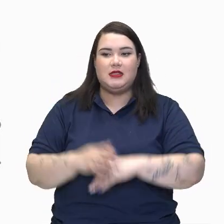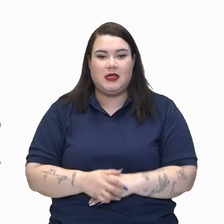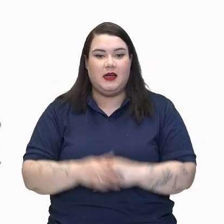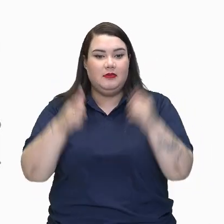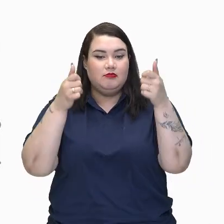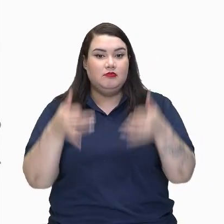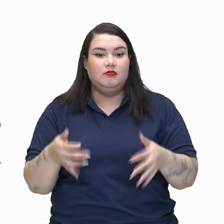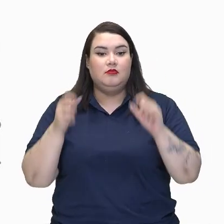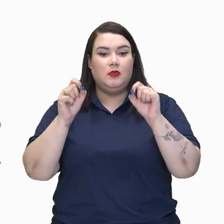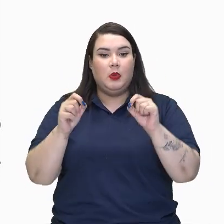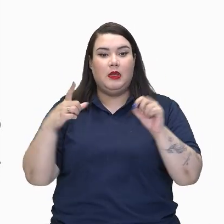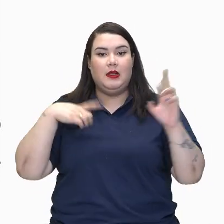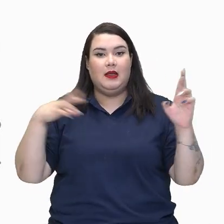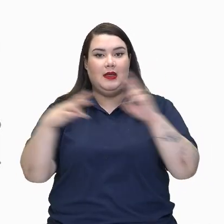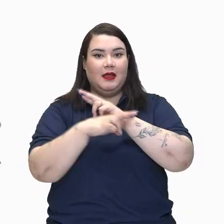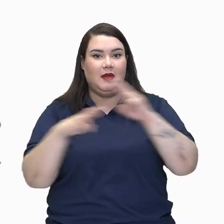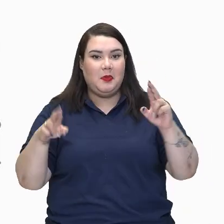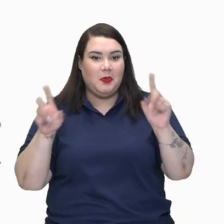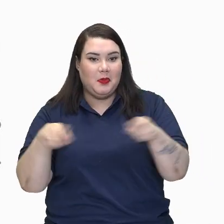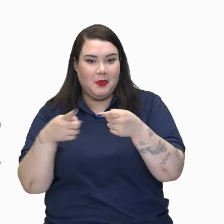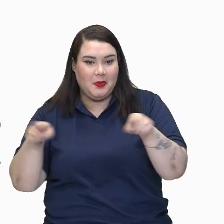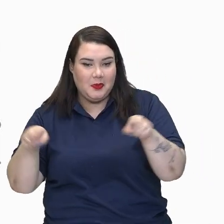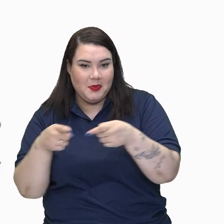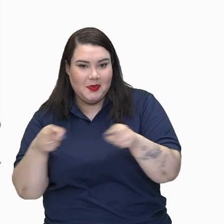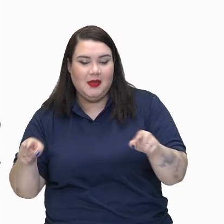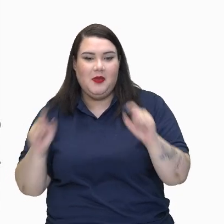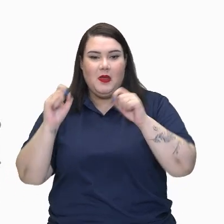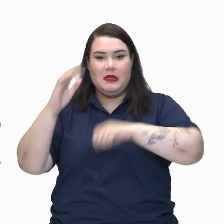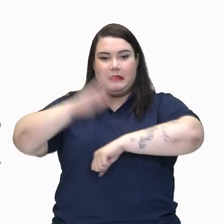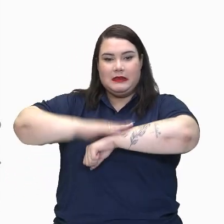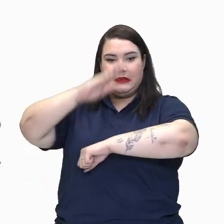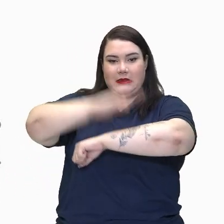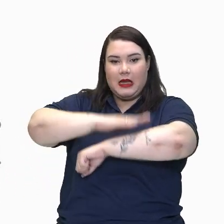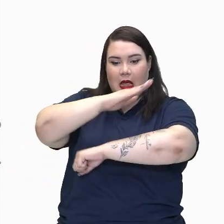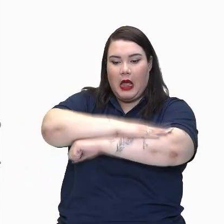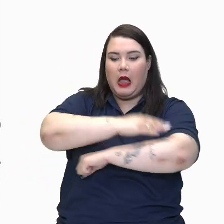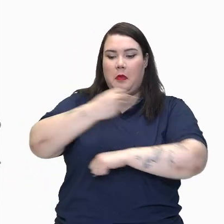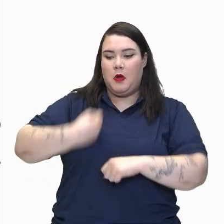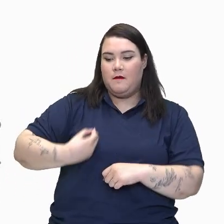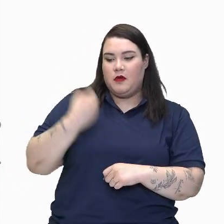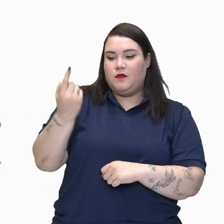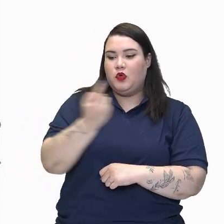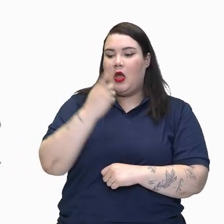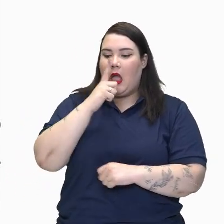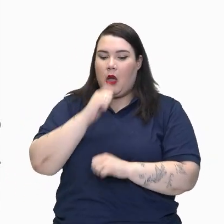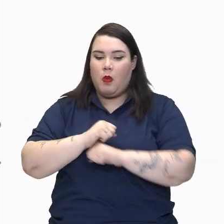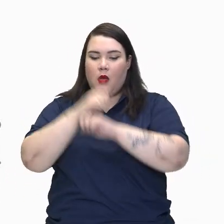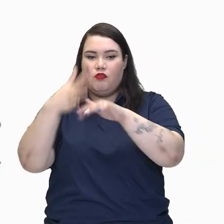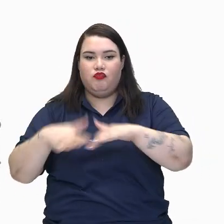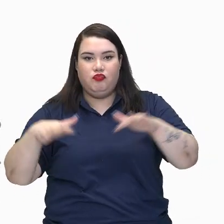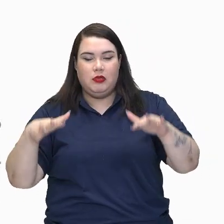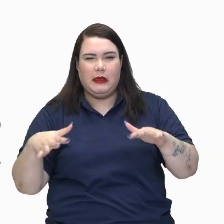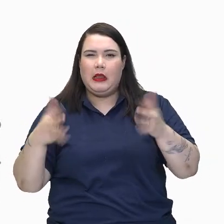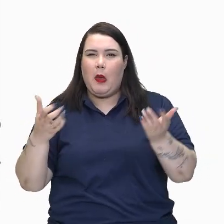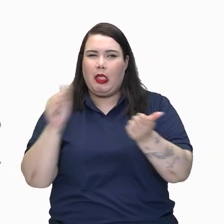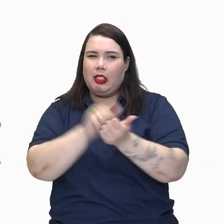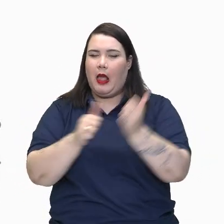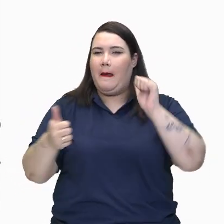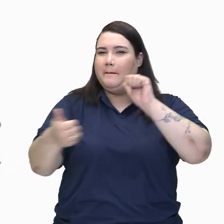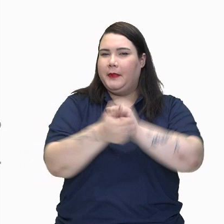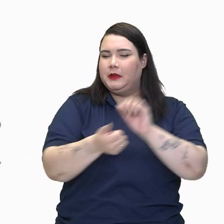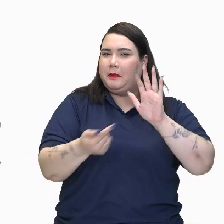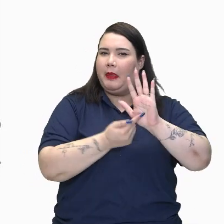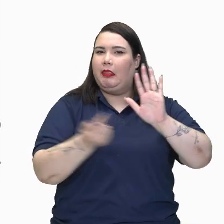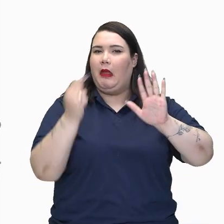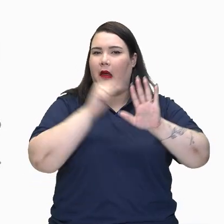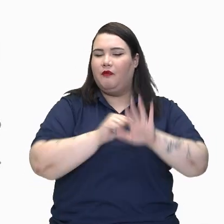aquela cantiga popular, trazendo esse elemento do cotidiano, do popular, do povo para a poesia. E imaginem vocês